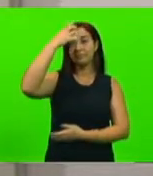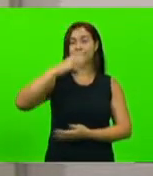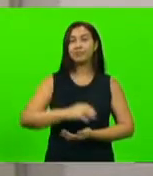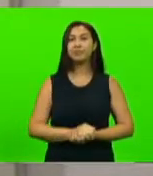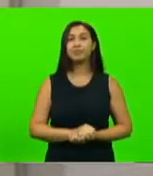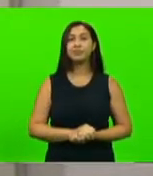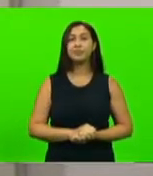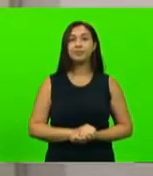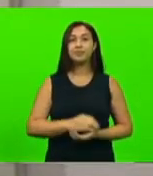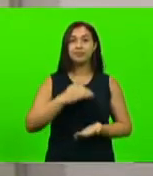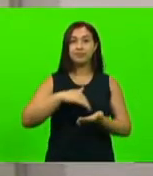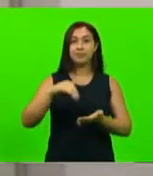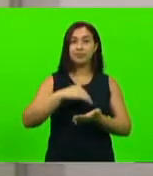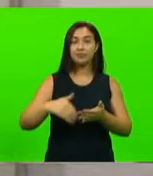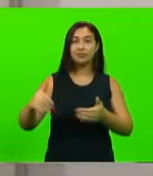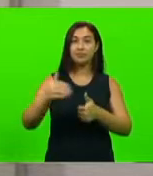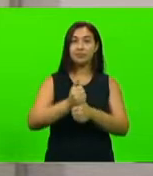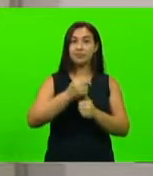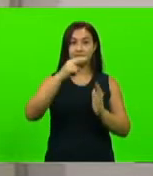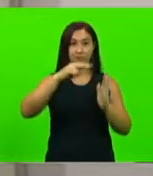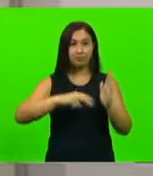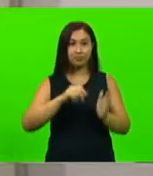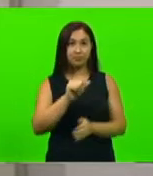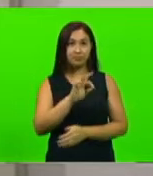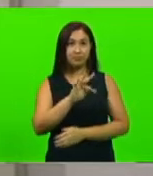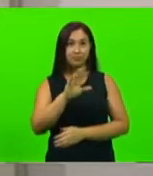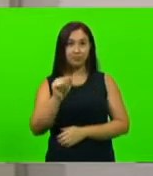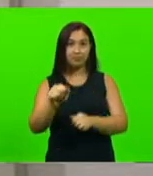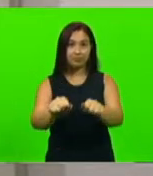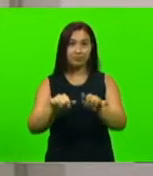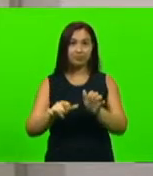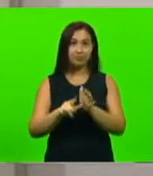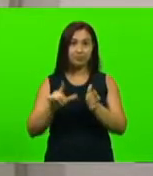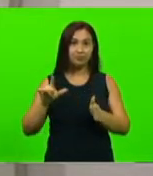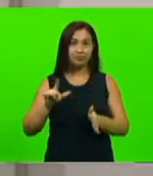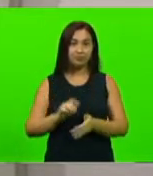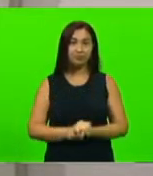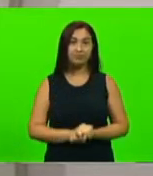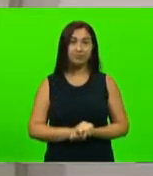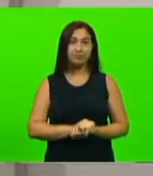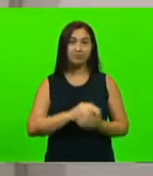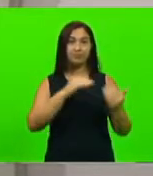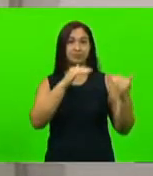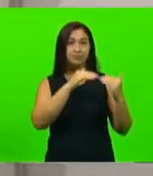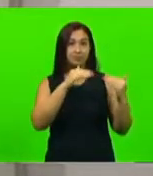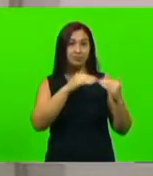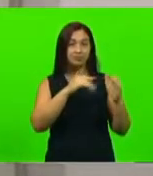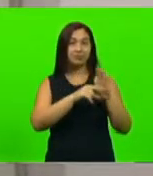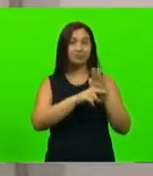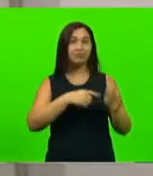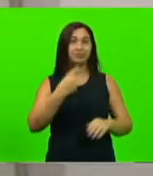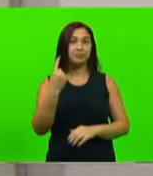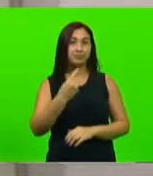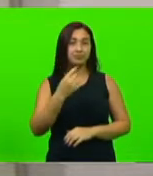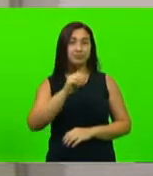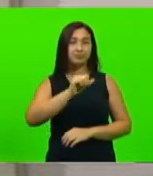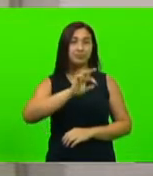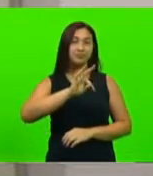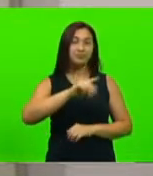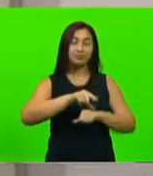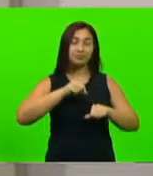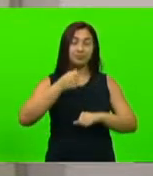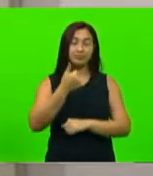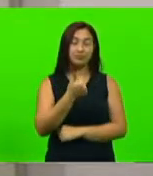como secretário ad hoc, proceder à leitura da ata da sessão anterior, que, em consonância com o parágrafo 1º do artigo 106